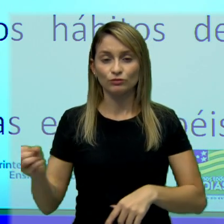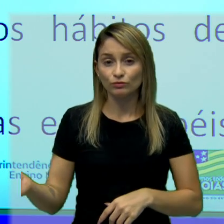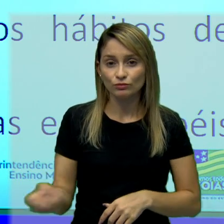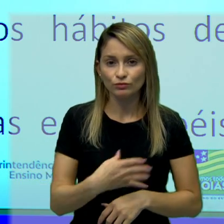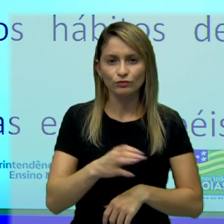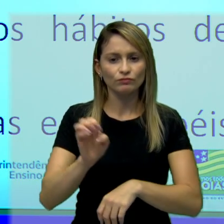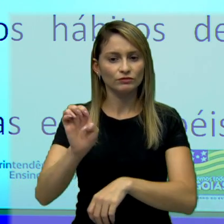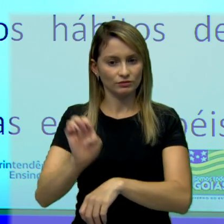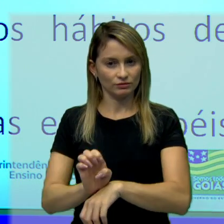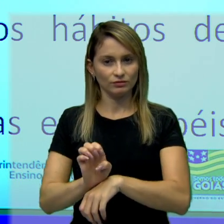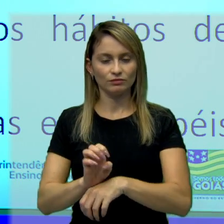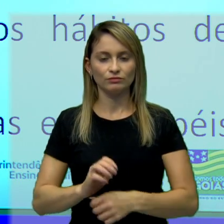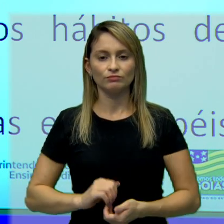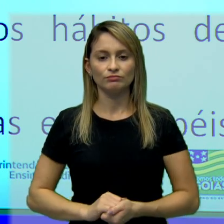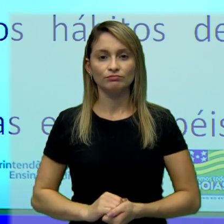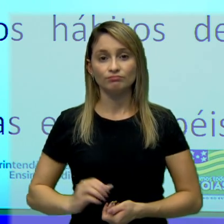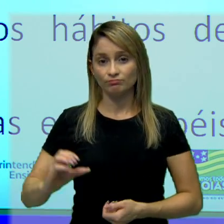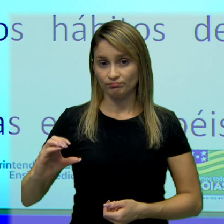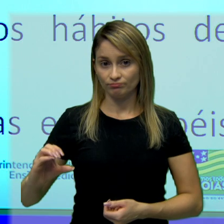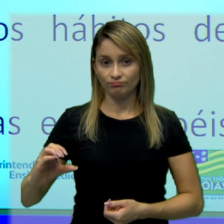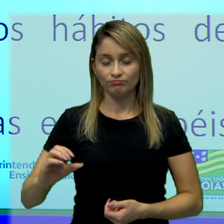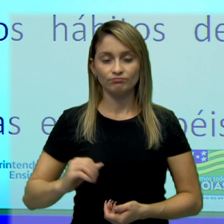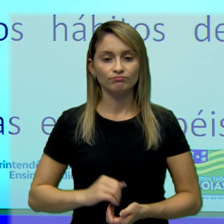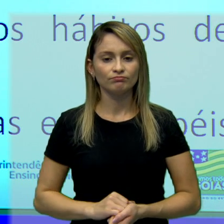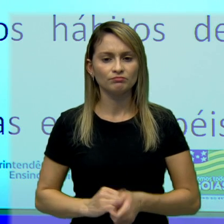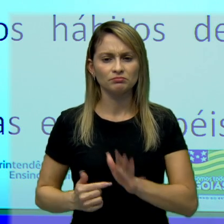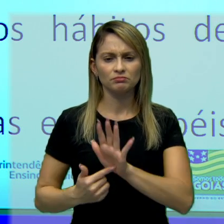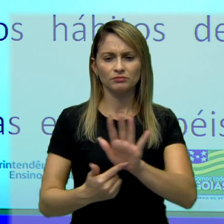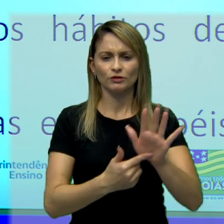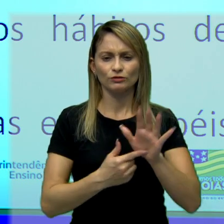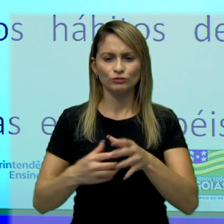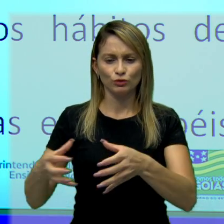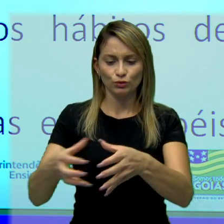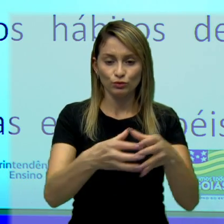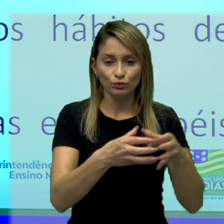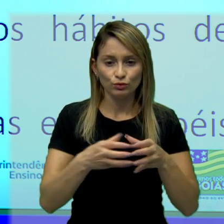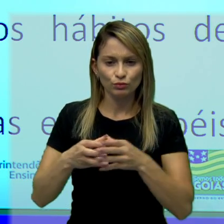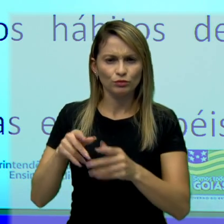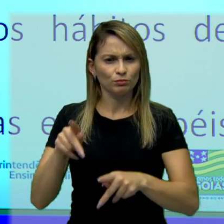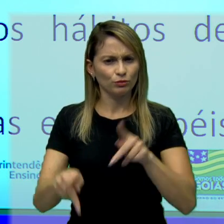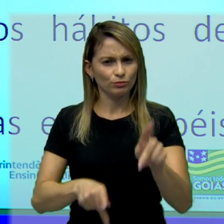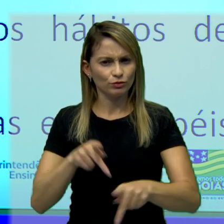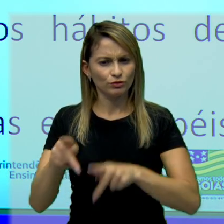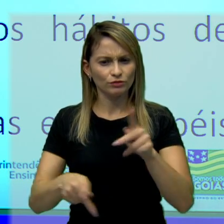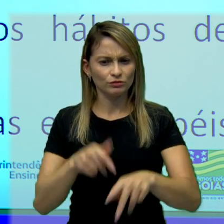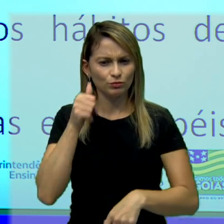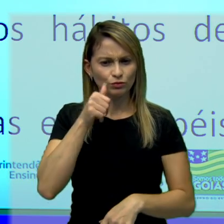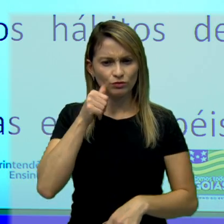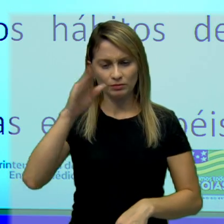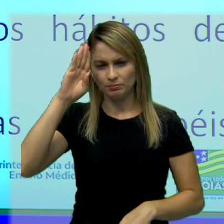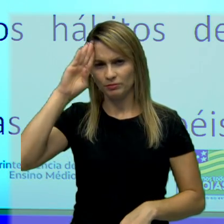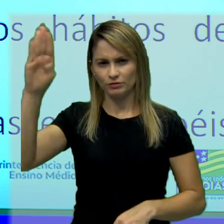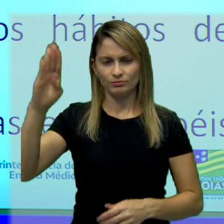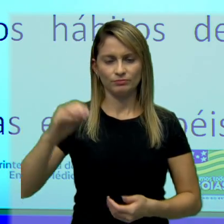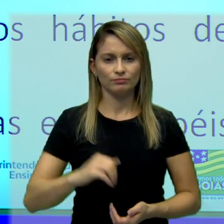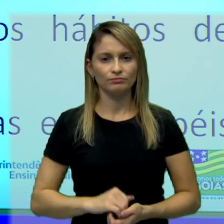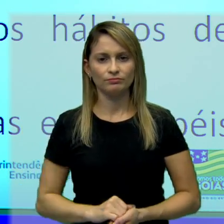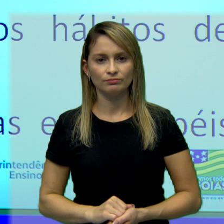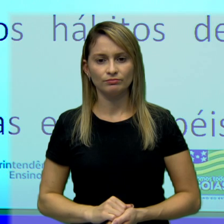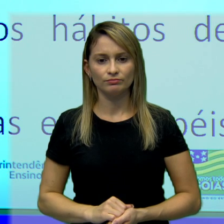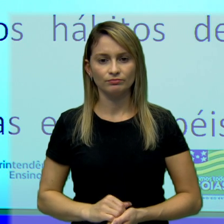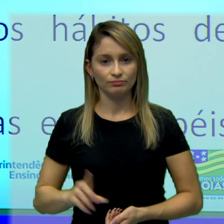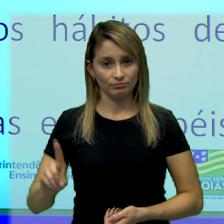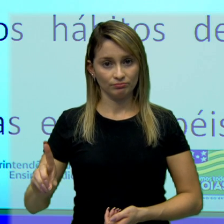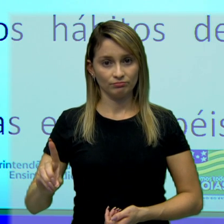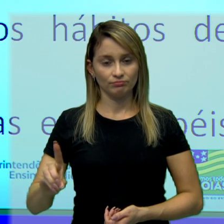sobre as condições de trabalho no Estado Novo. Letra C. Destaque a grupos populares na condição de